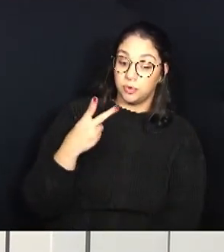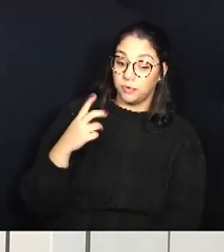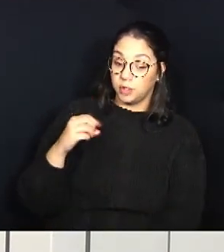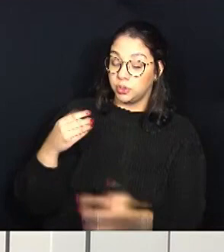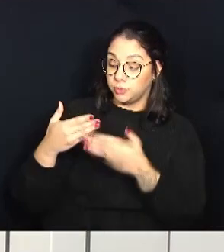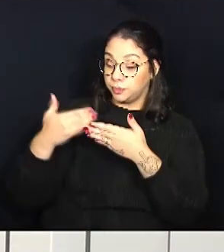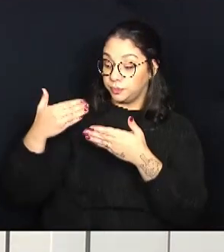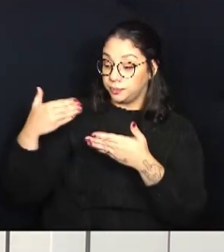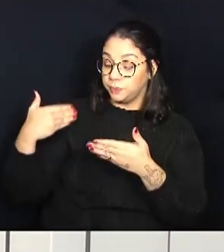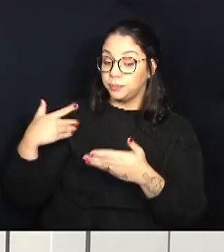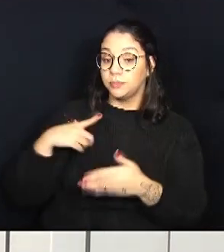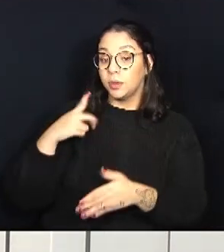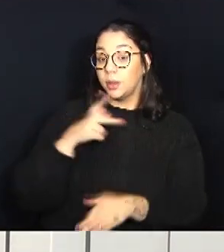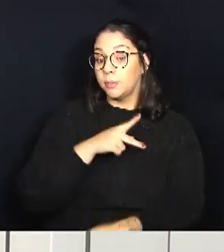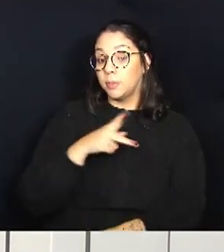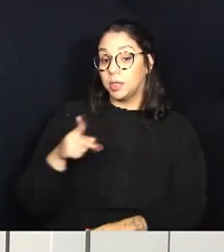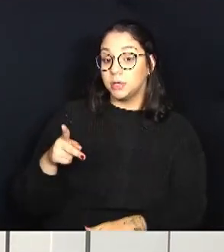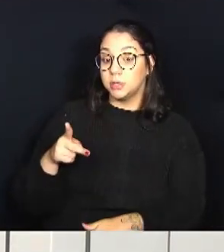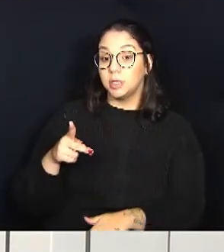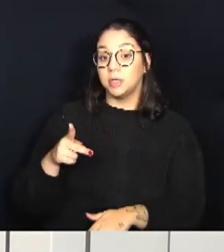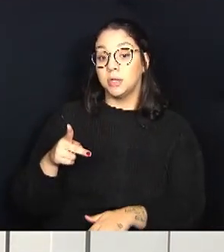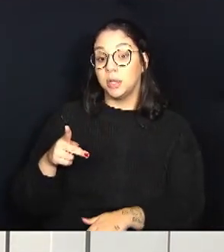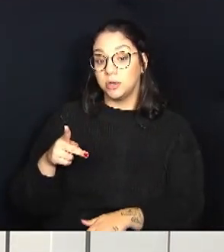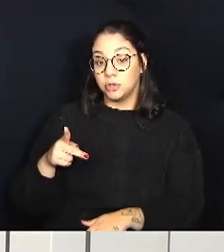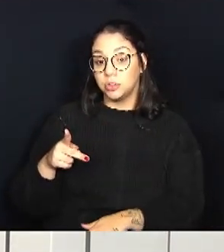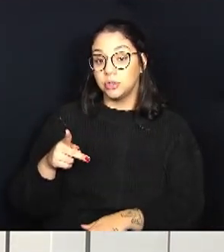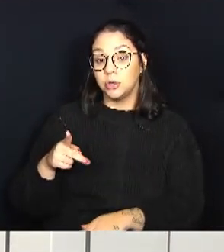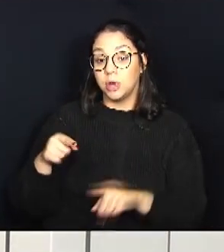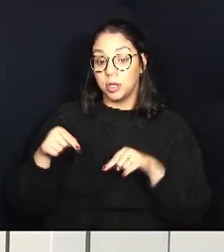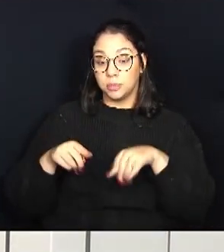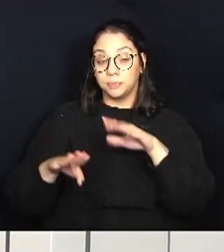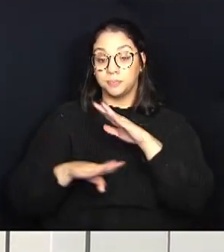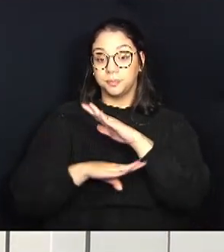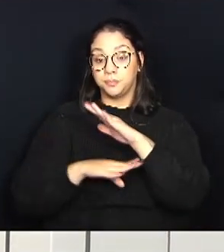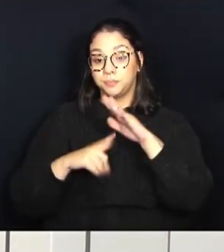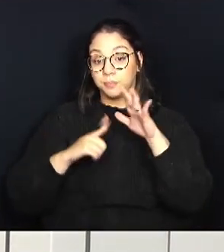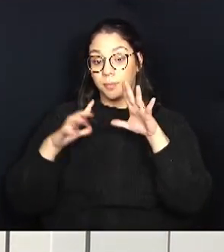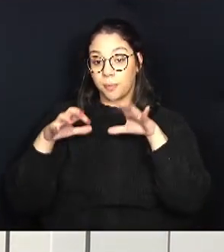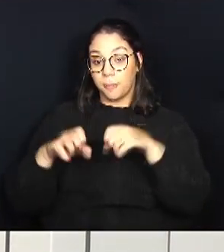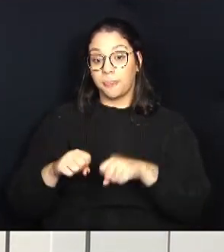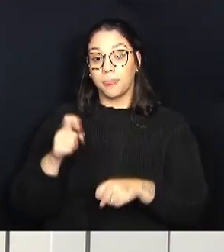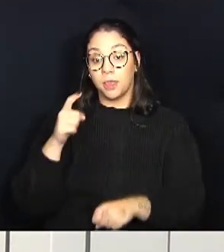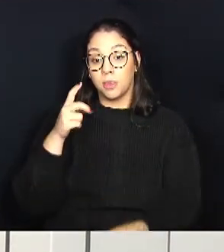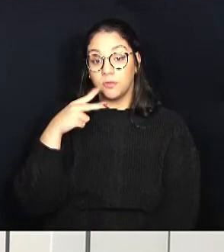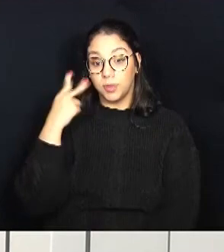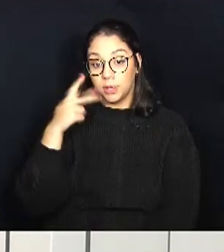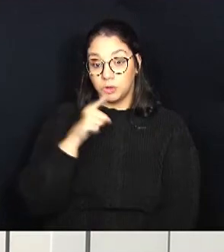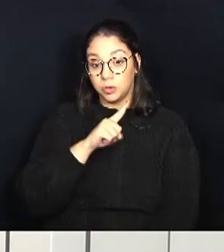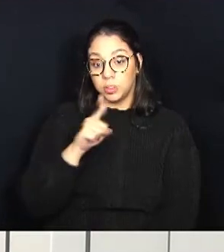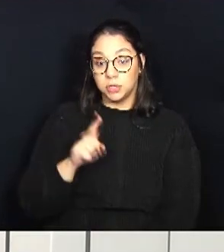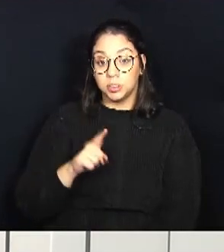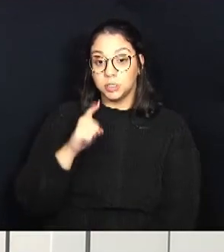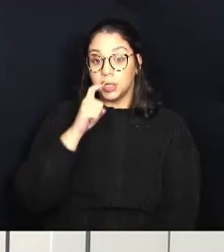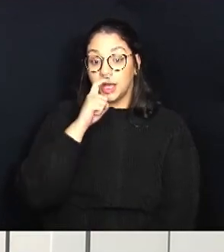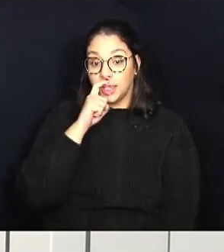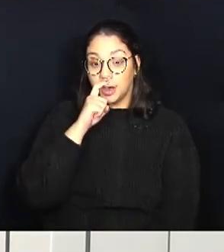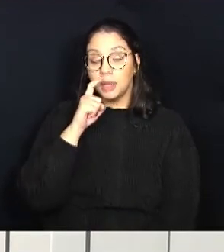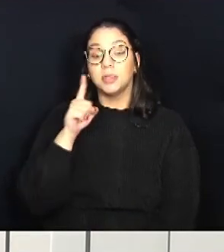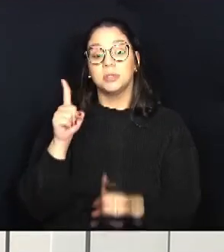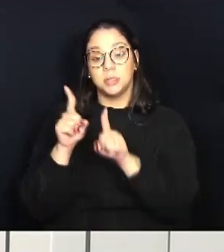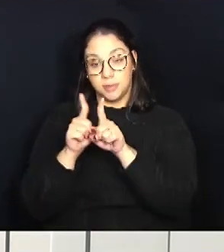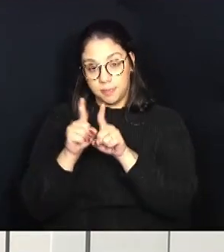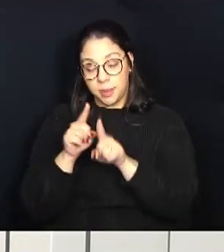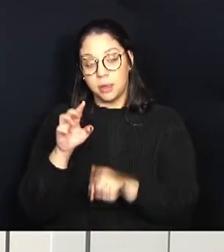que a presidência da casa foi ocupada, respectivamente, pelo vereador Zé Carlos e pelo ex-vereador Marcos Bernardelli.